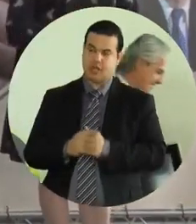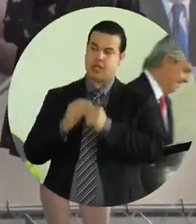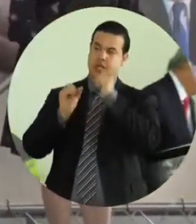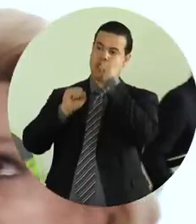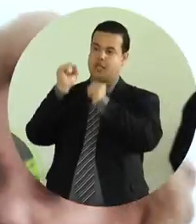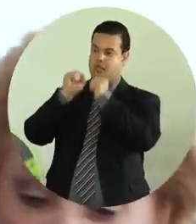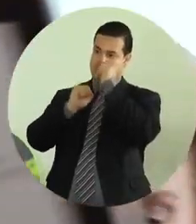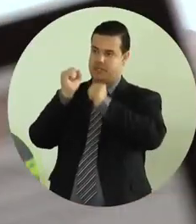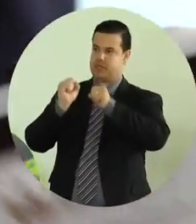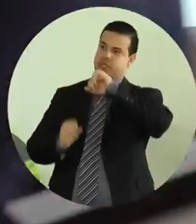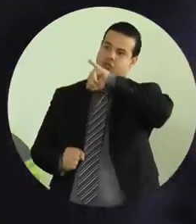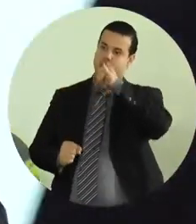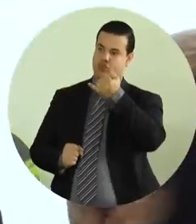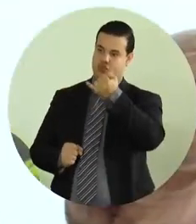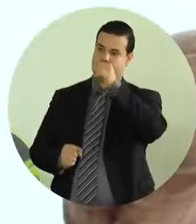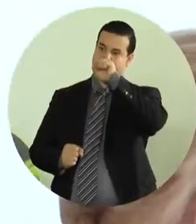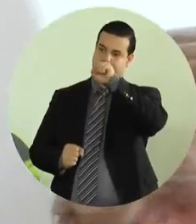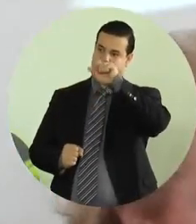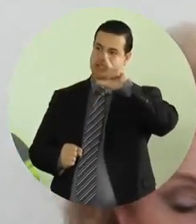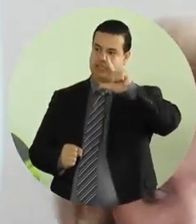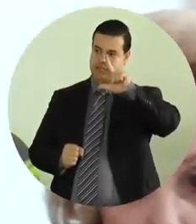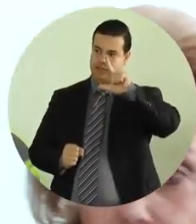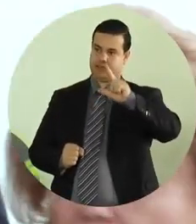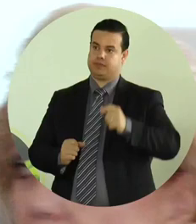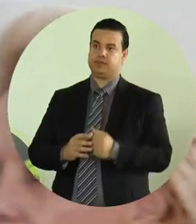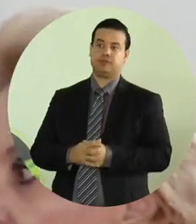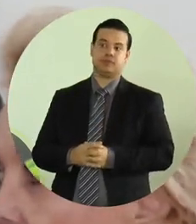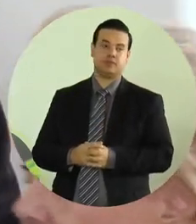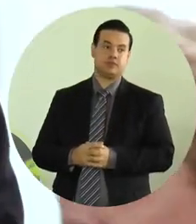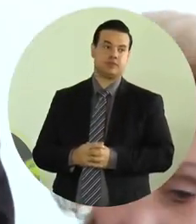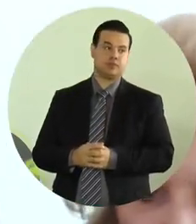Empresa JSL.